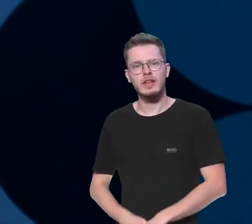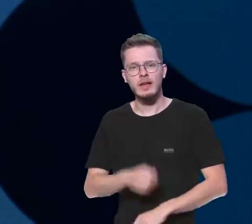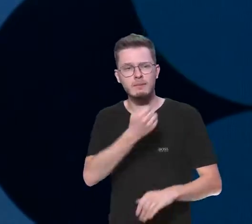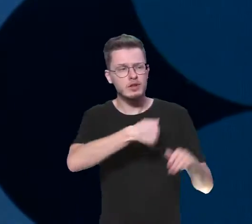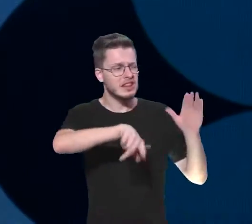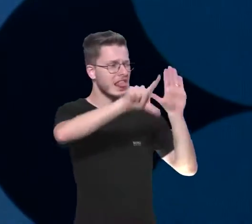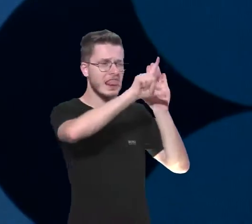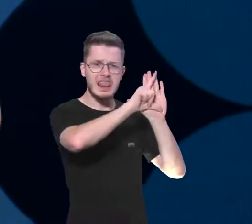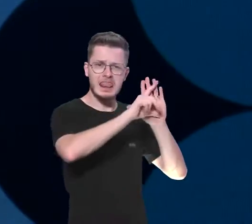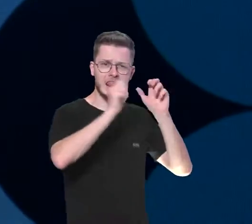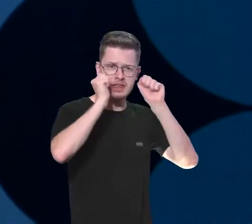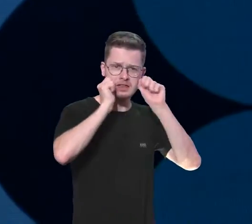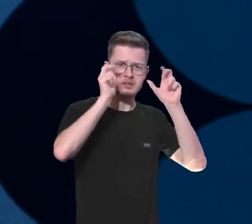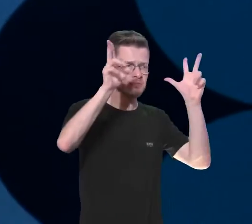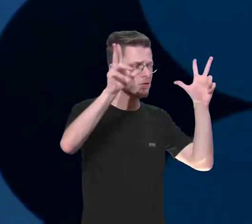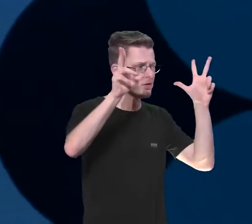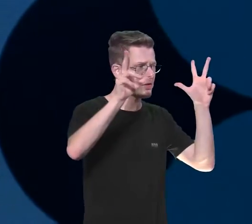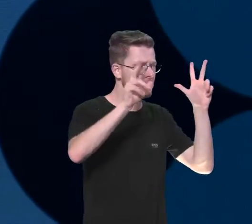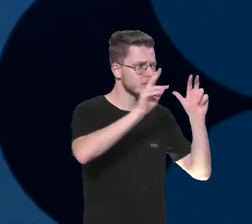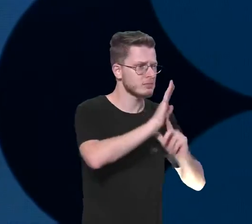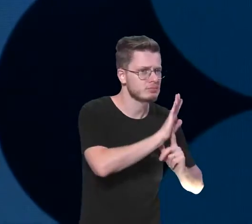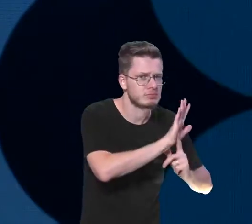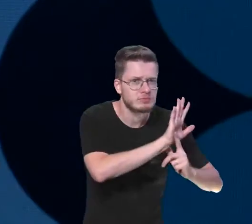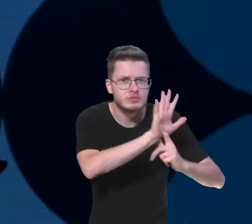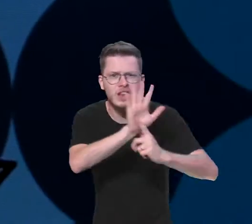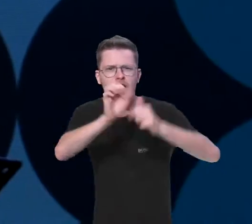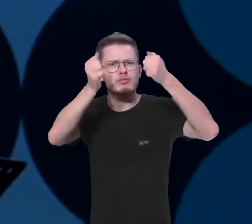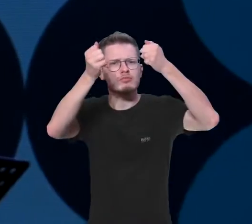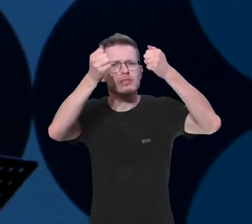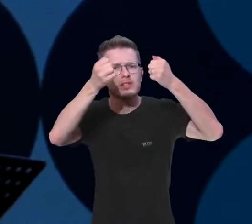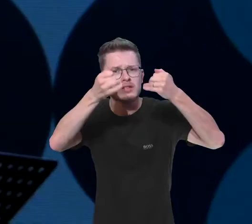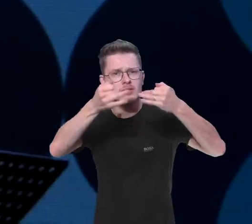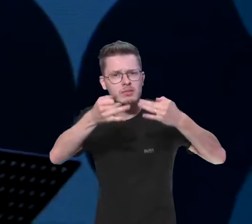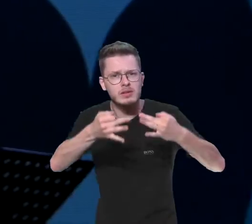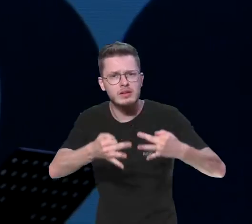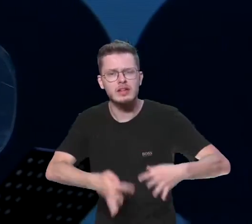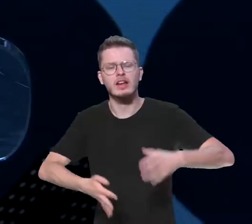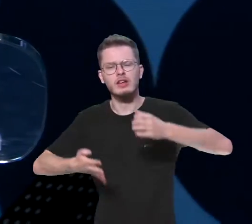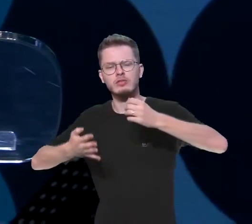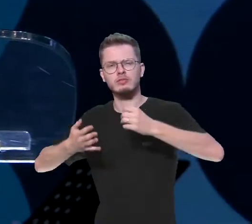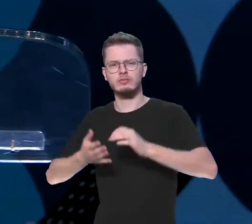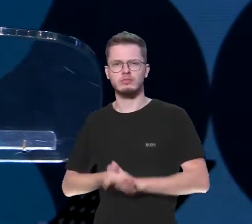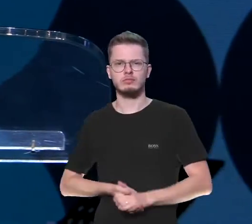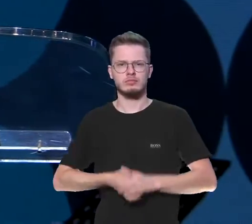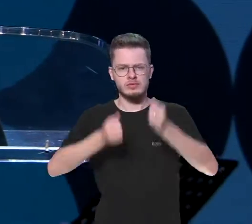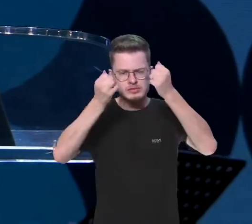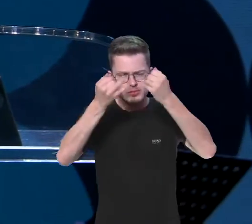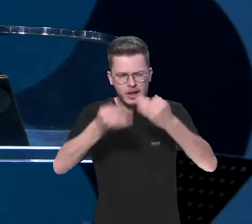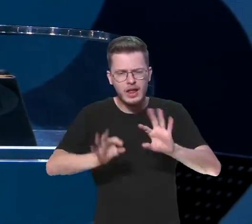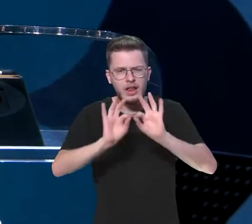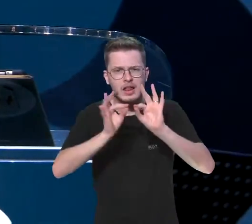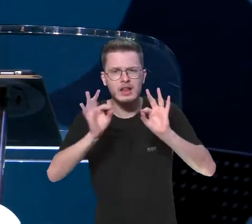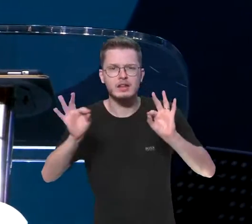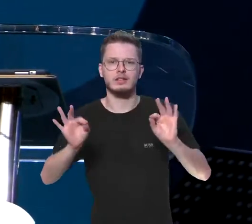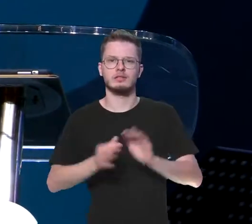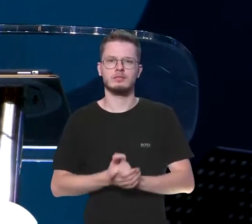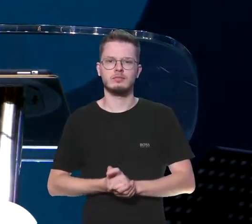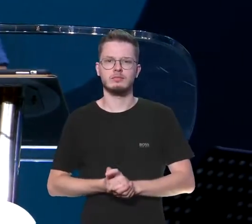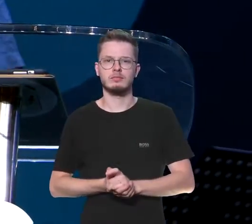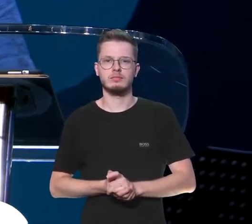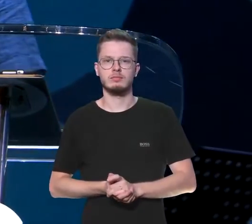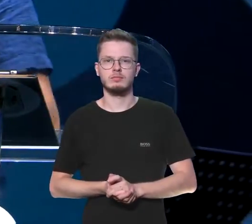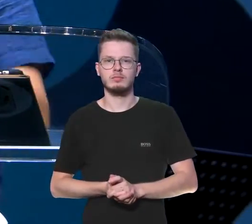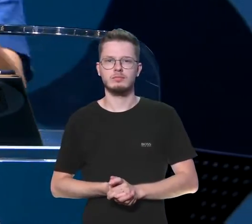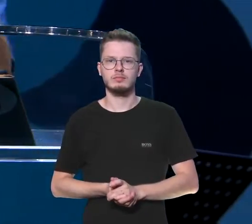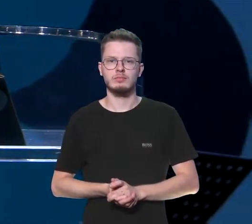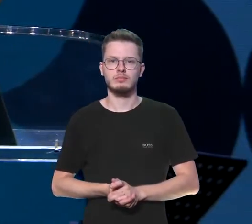povo, que tinha se perdido, principalmente no meio, daquela classe política religiosa chamada os